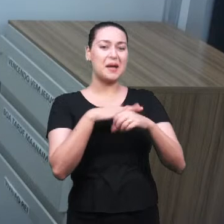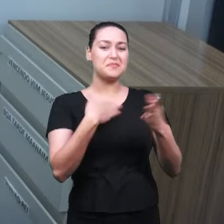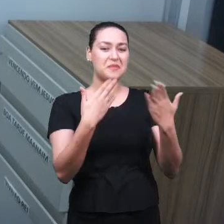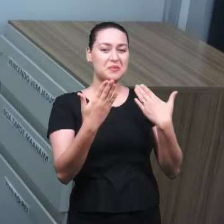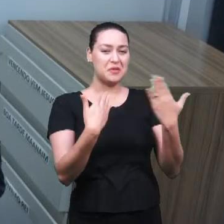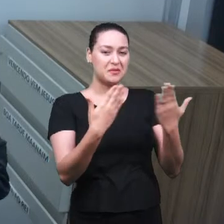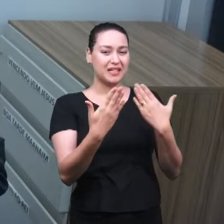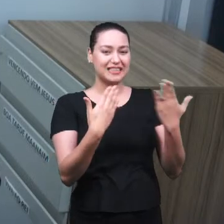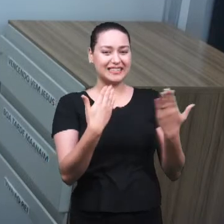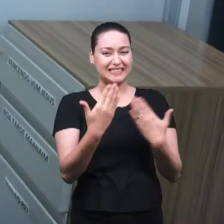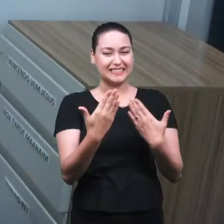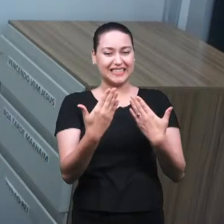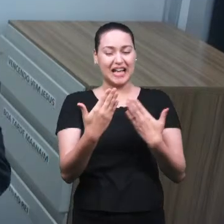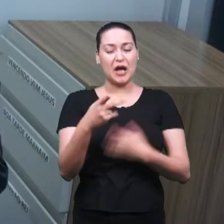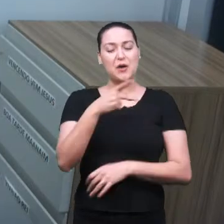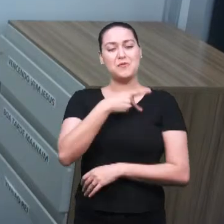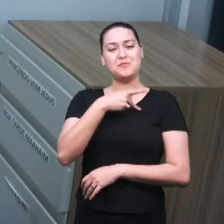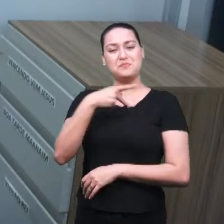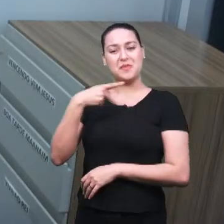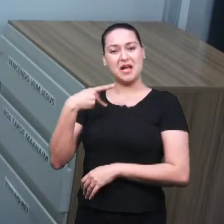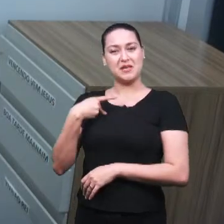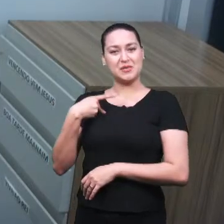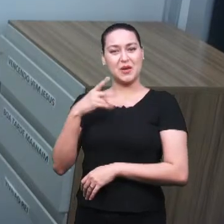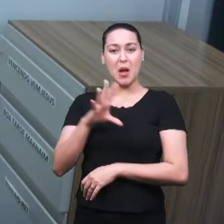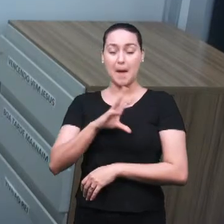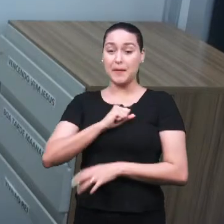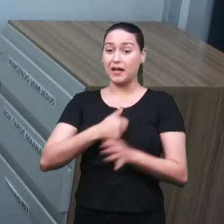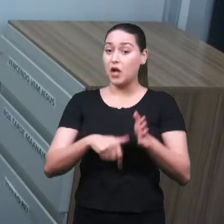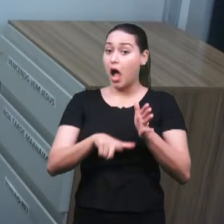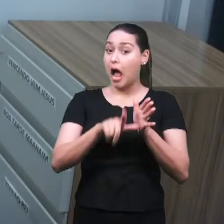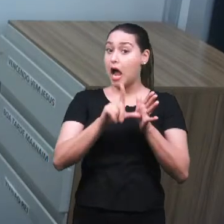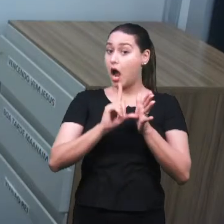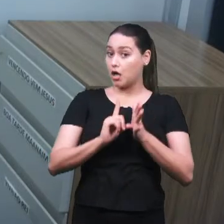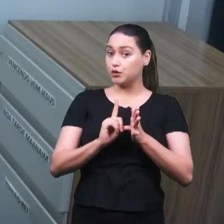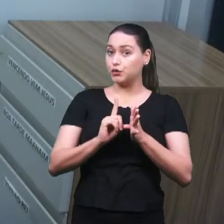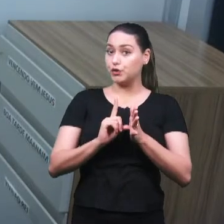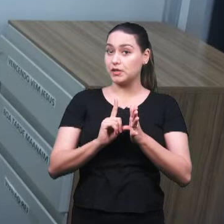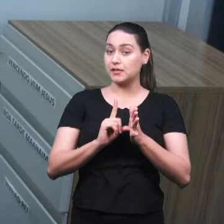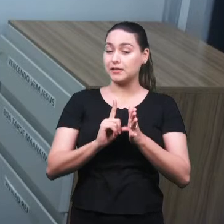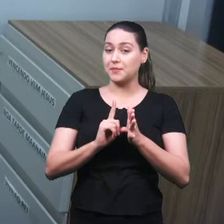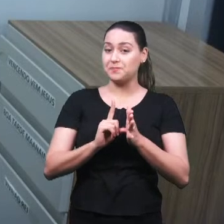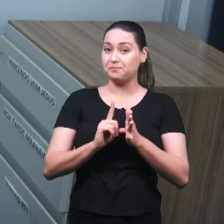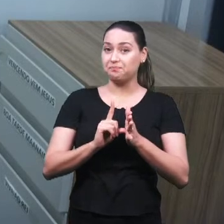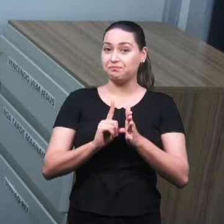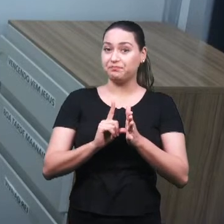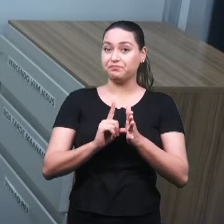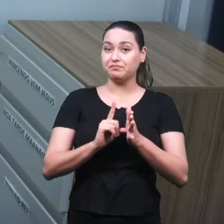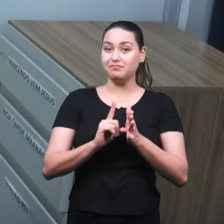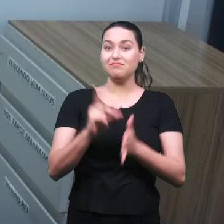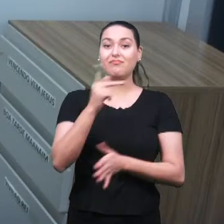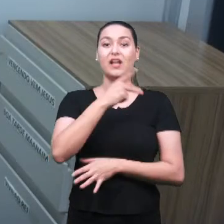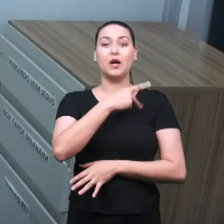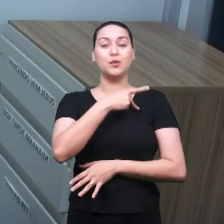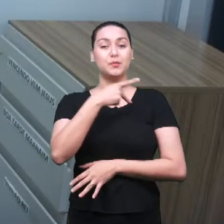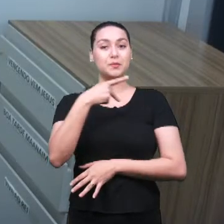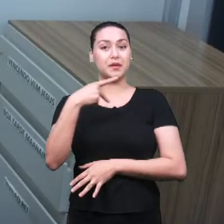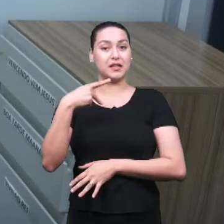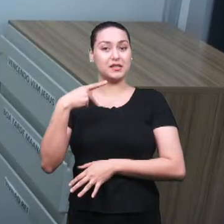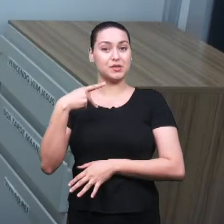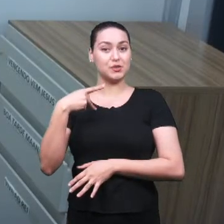a conversar com o nosso querido pastor que está aqui conosco, mas antes vamos aqui cumprimentar o querido pastor que estará conosco aqui